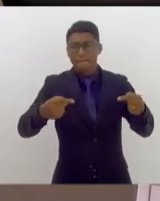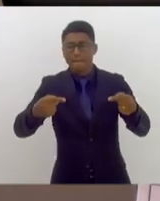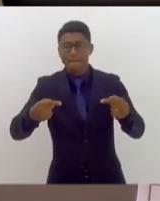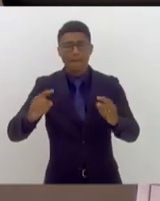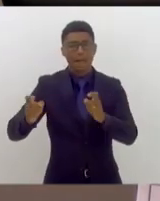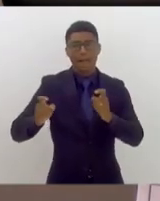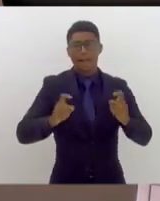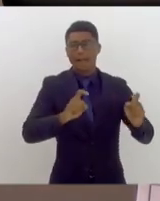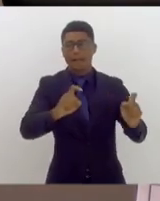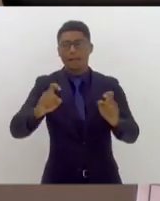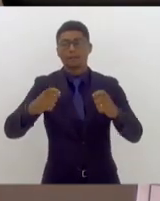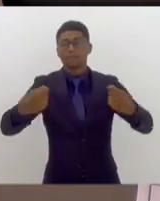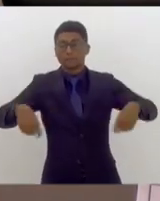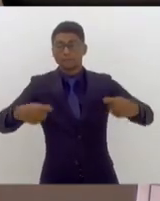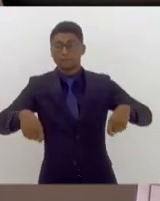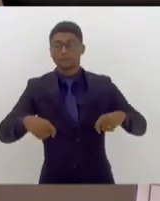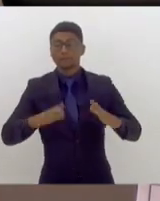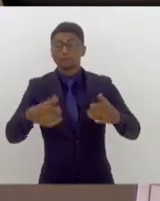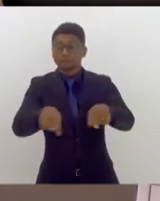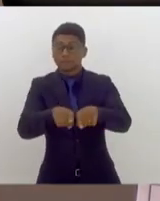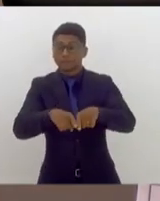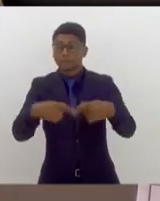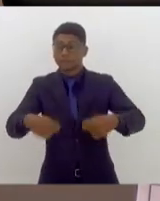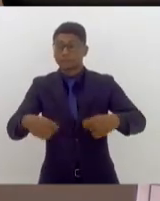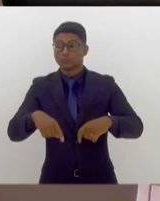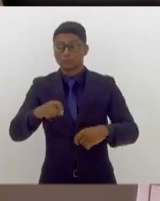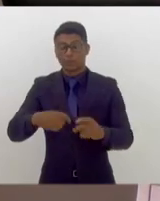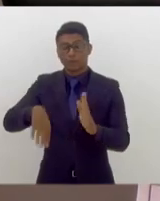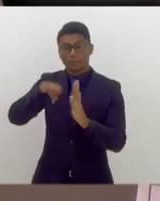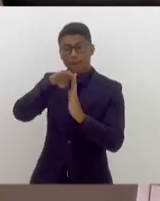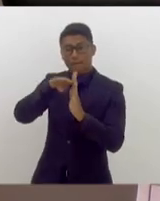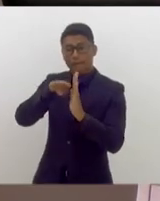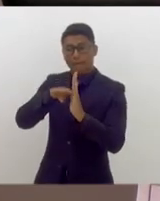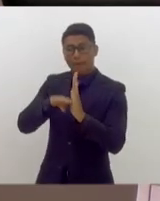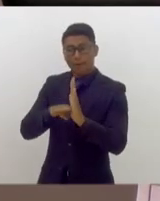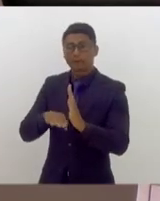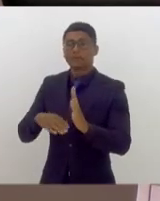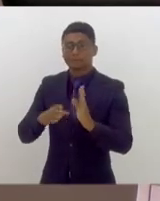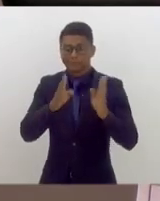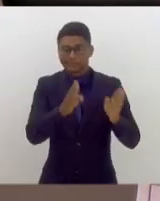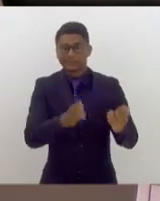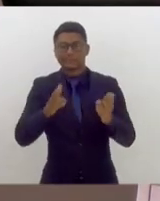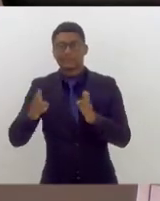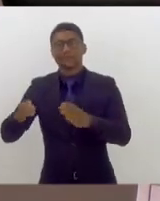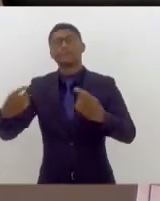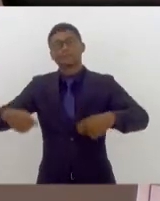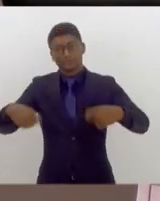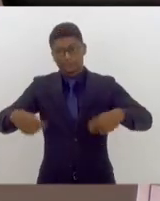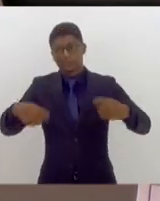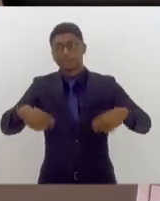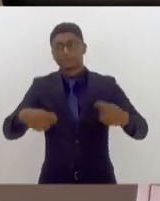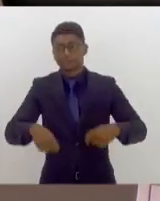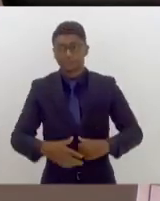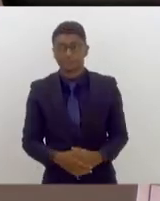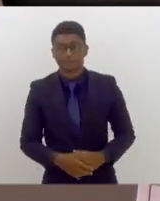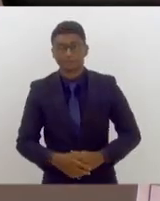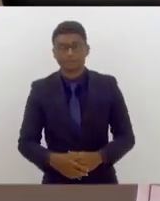colocando dentro dela um cronograma de trabalho para o próximo. Eu acho que esse é, como disse o deputado